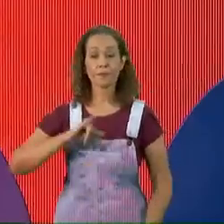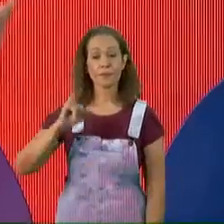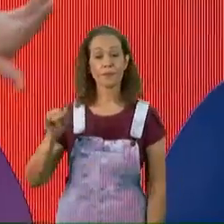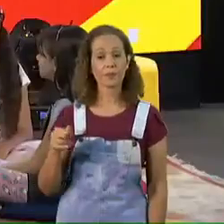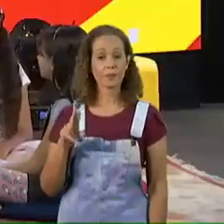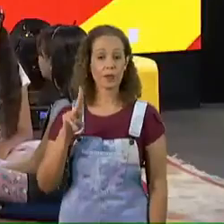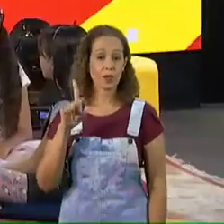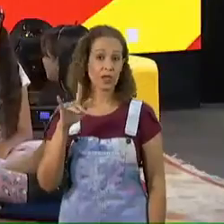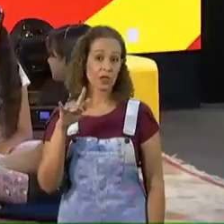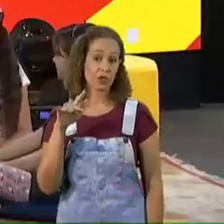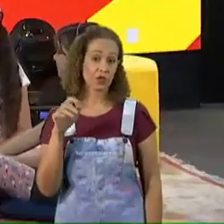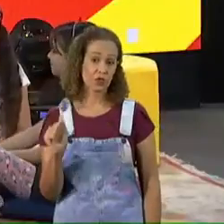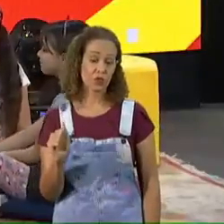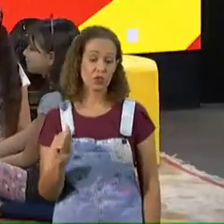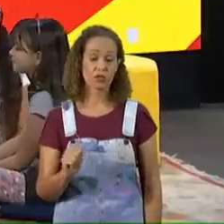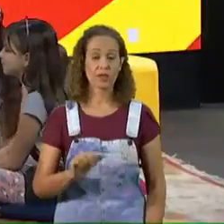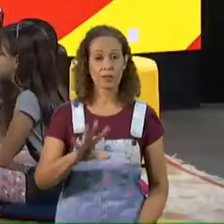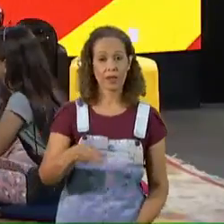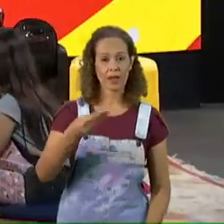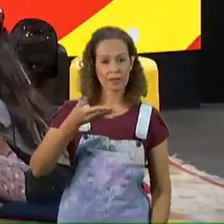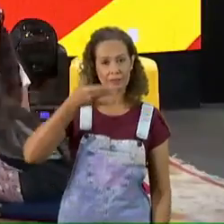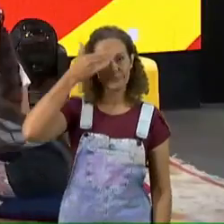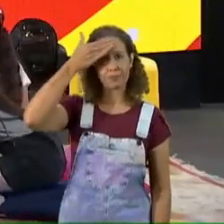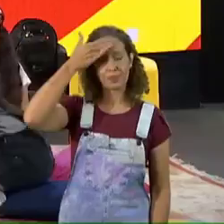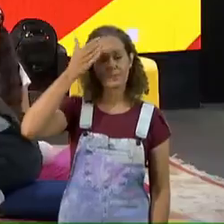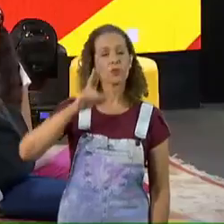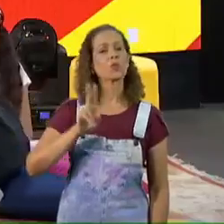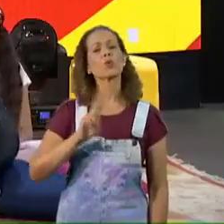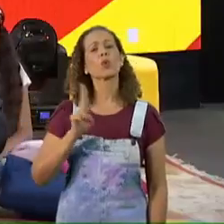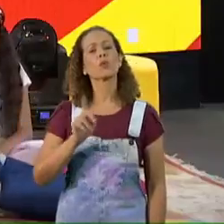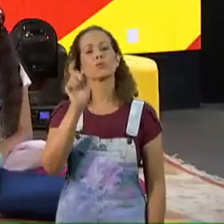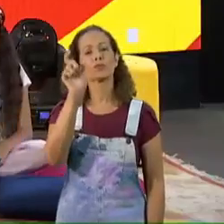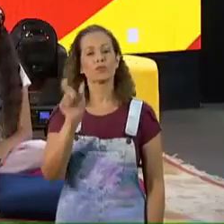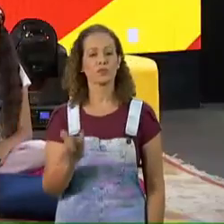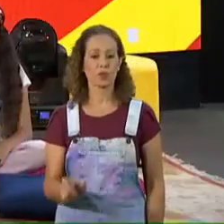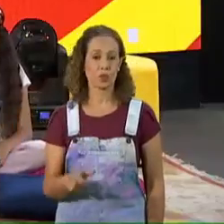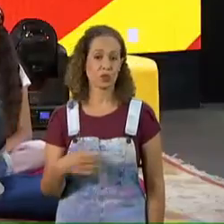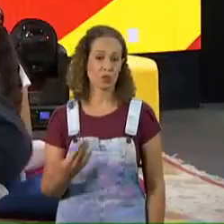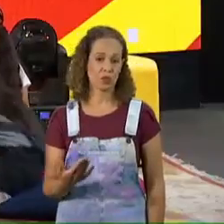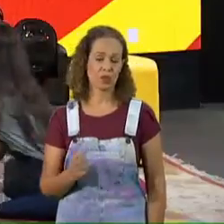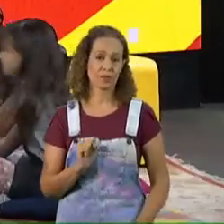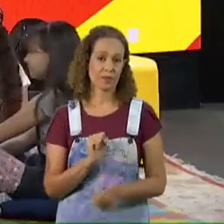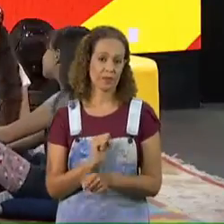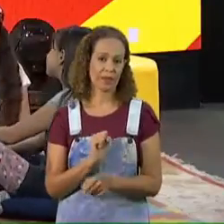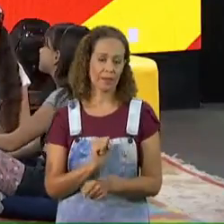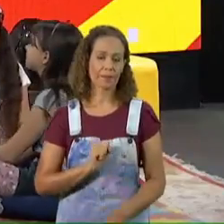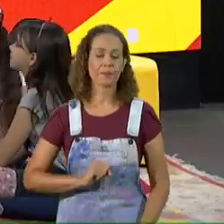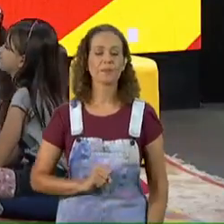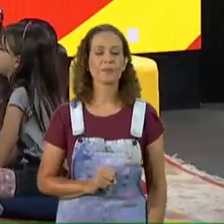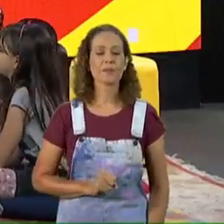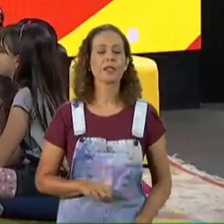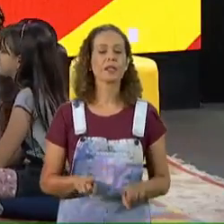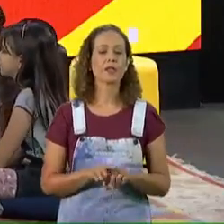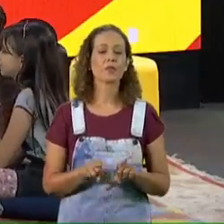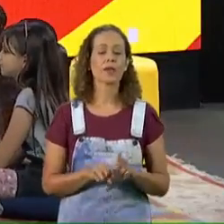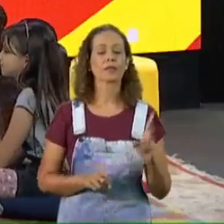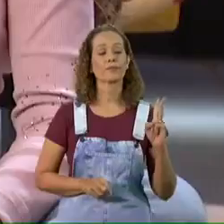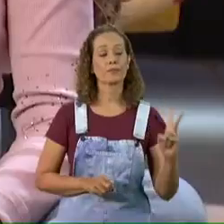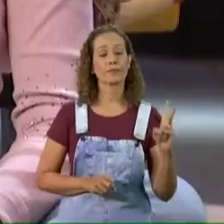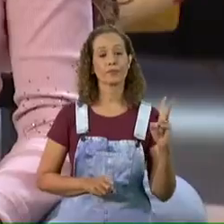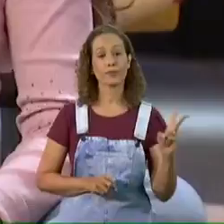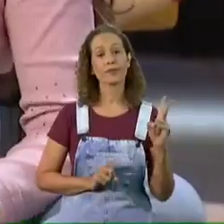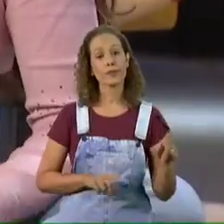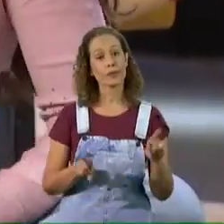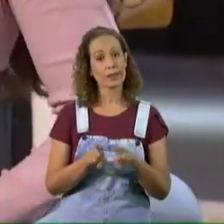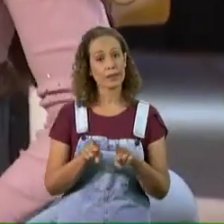aqui e vai colocar lá na testa da Valentina. O nome de algum personagem. E assim também. Pode esperar, Juju. E assim a Kathleen com a outra Júlia